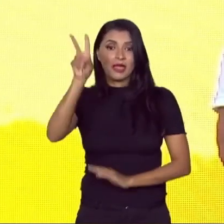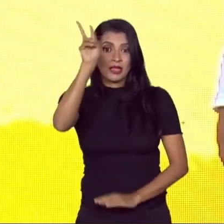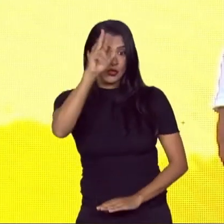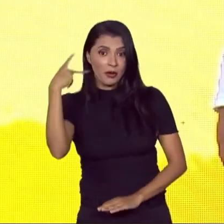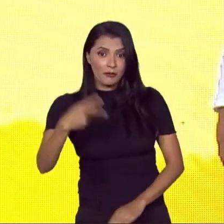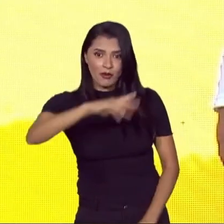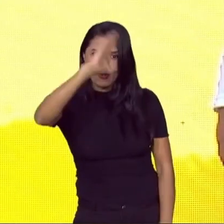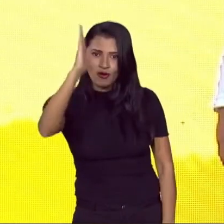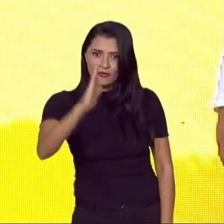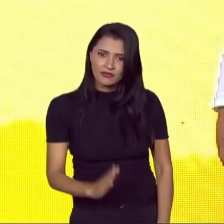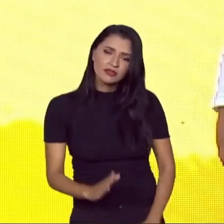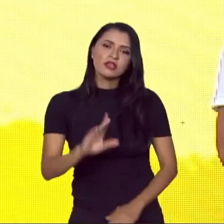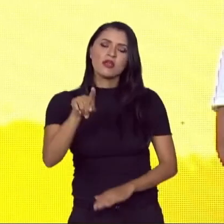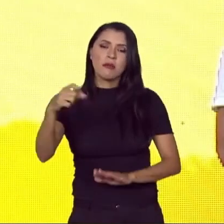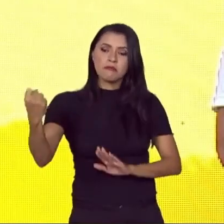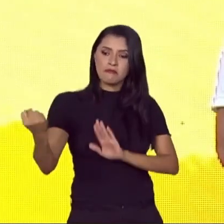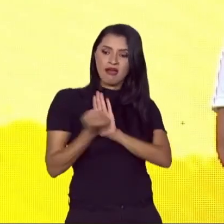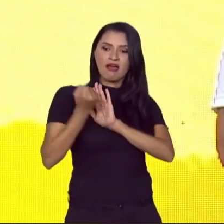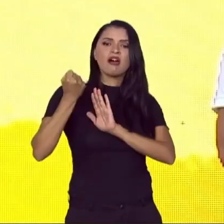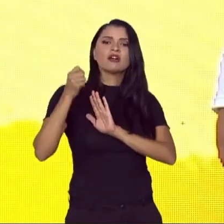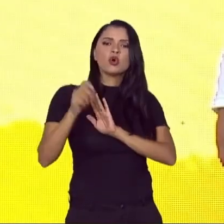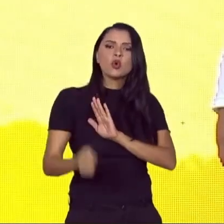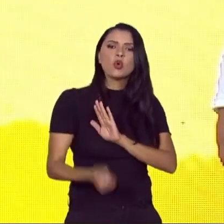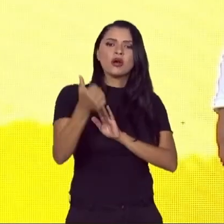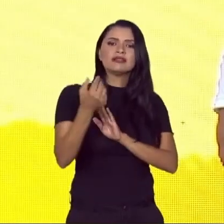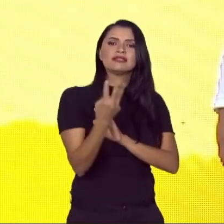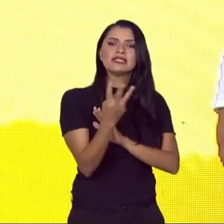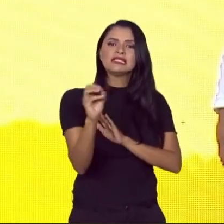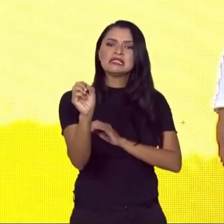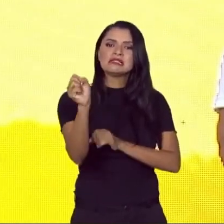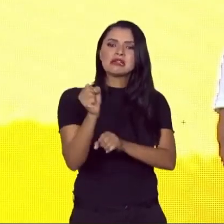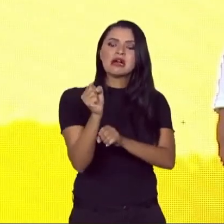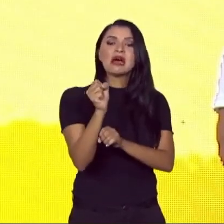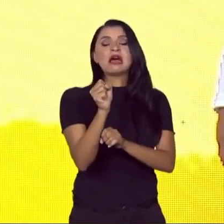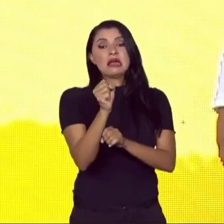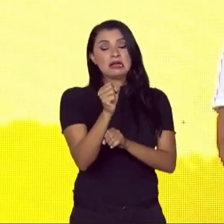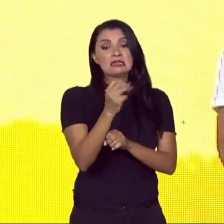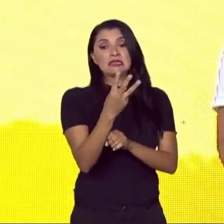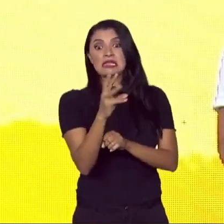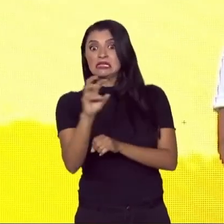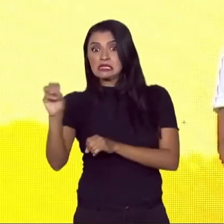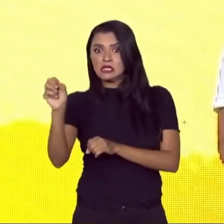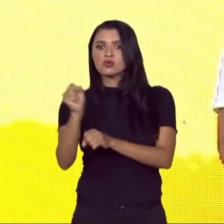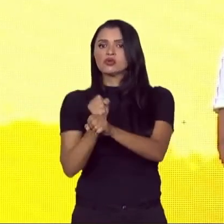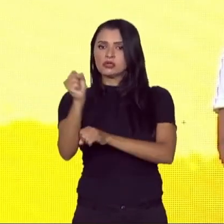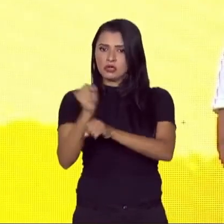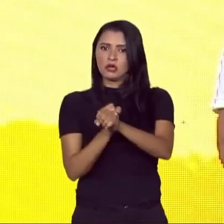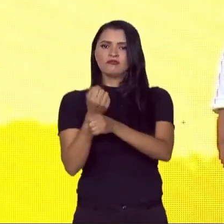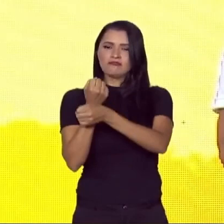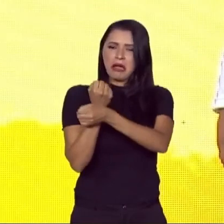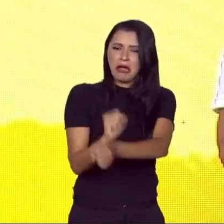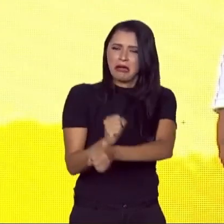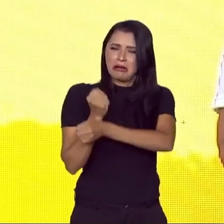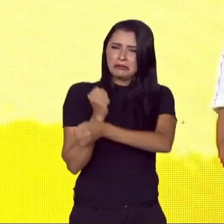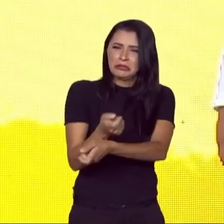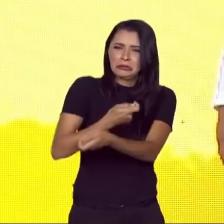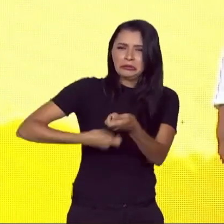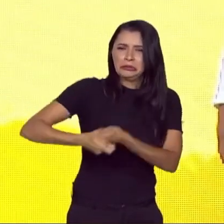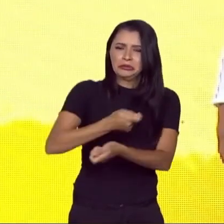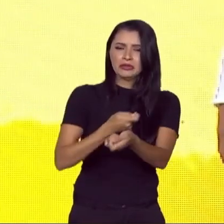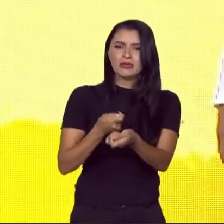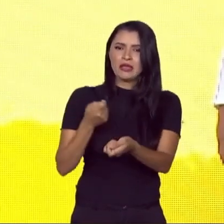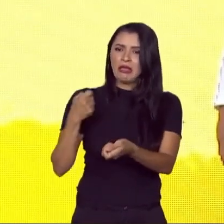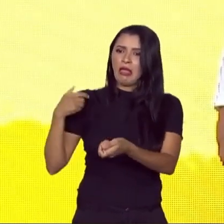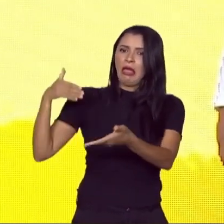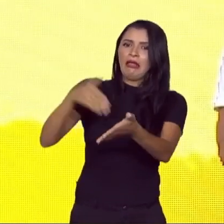Brasil foi marcada por quase 3 séculos de escravidão e pela persistência, até